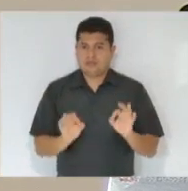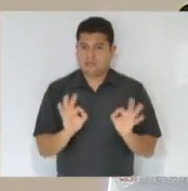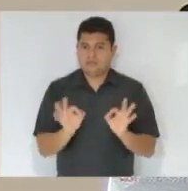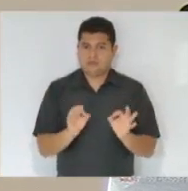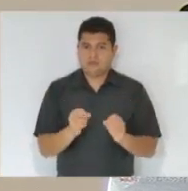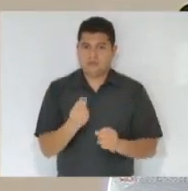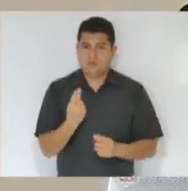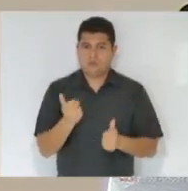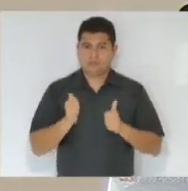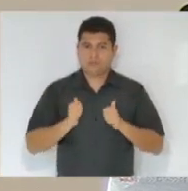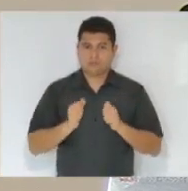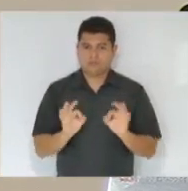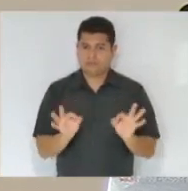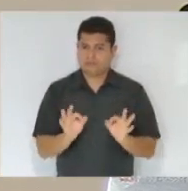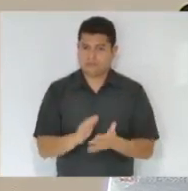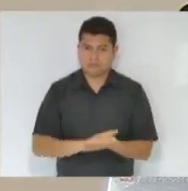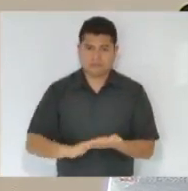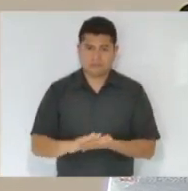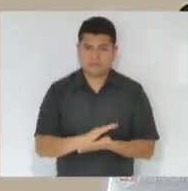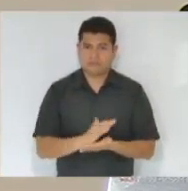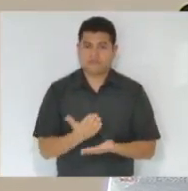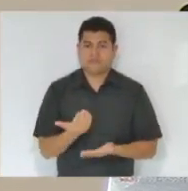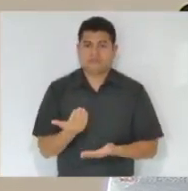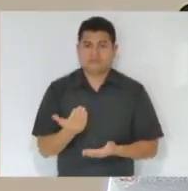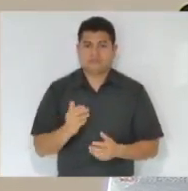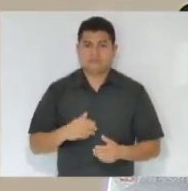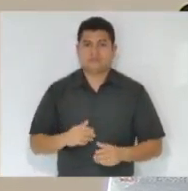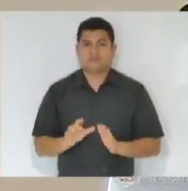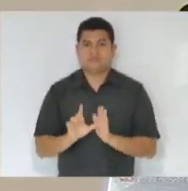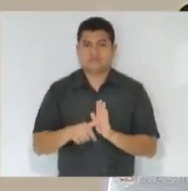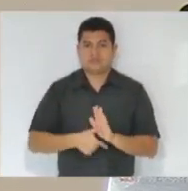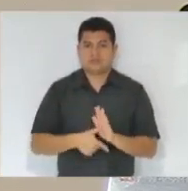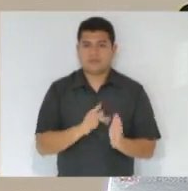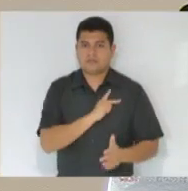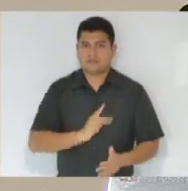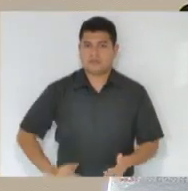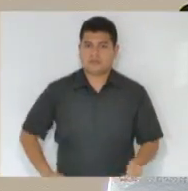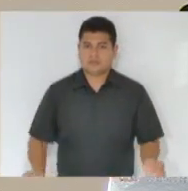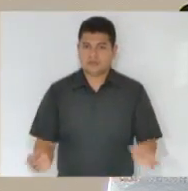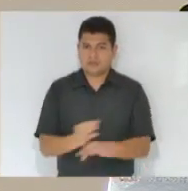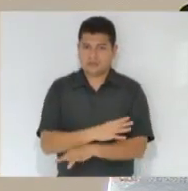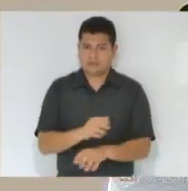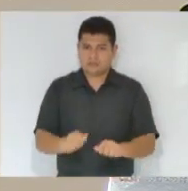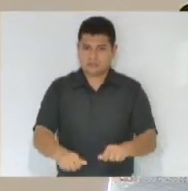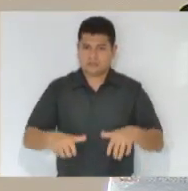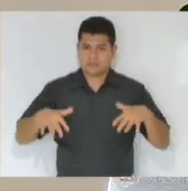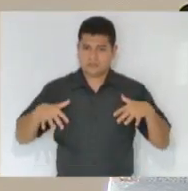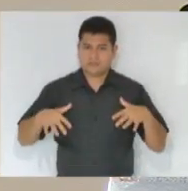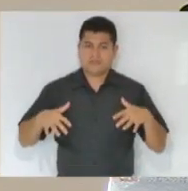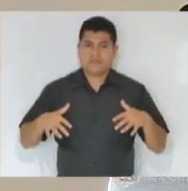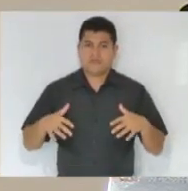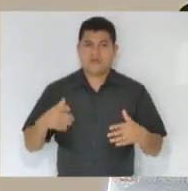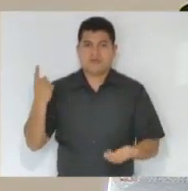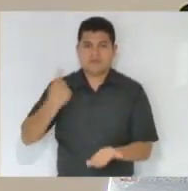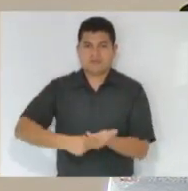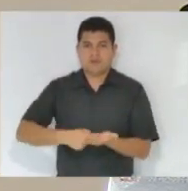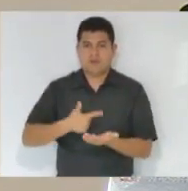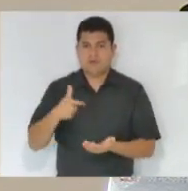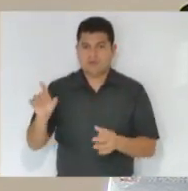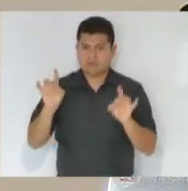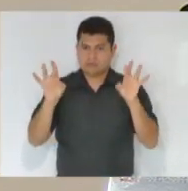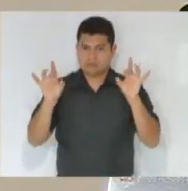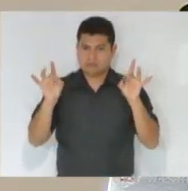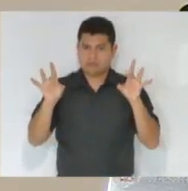ou abstenção. Na sequência, o senhor presidente encerrou a sessão e convocou outra